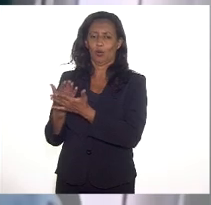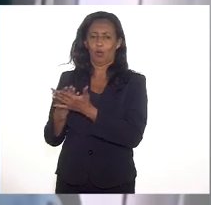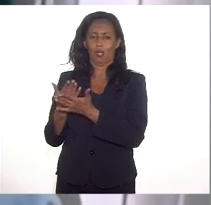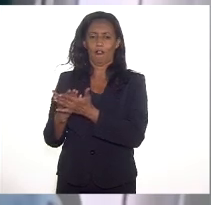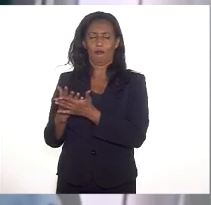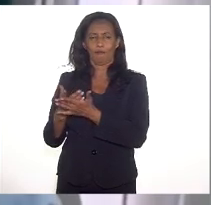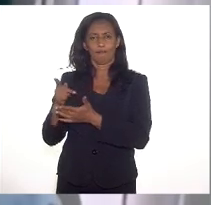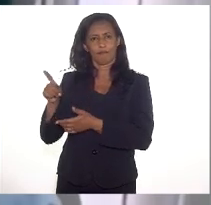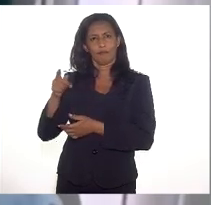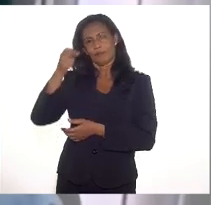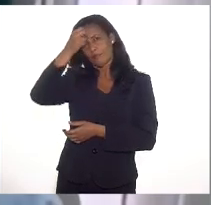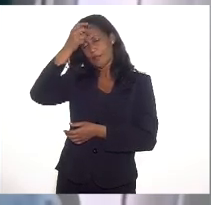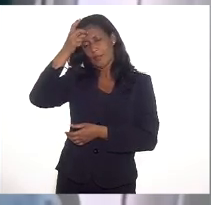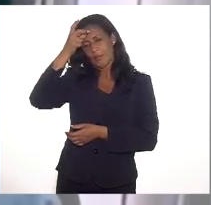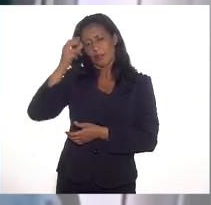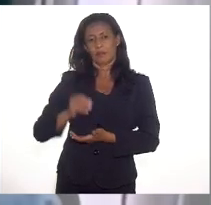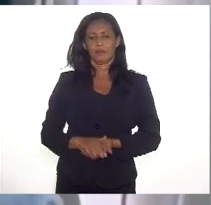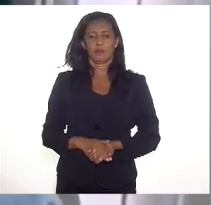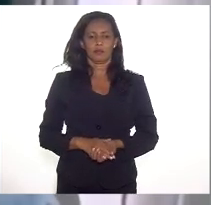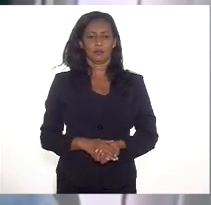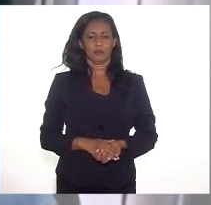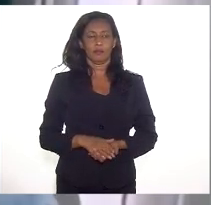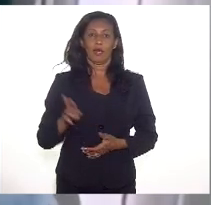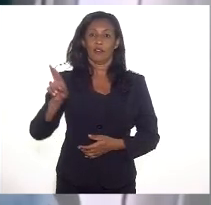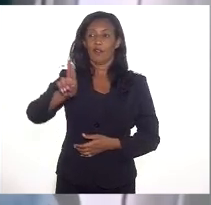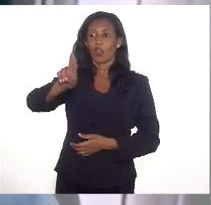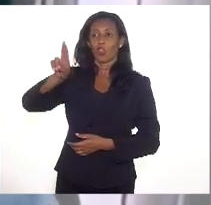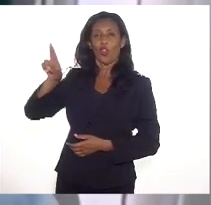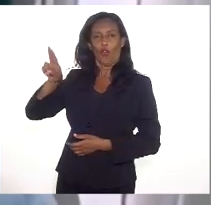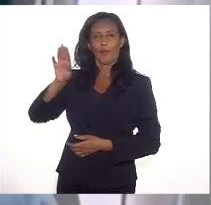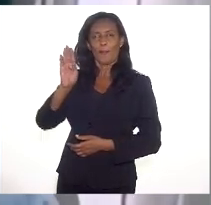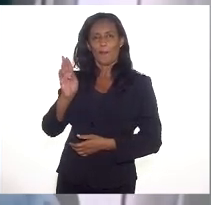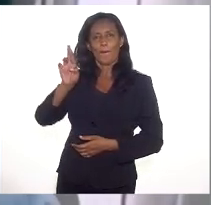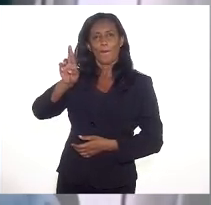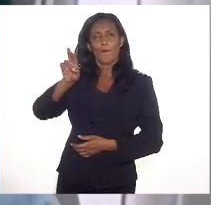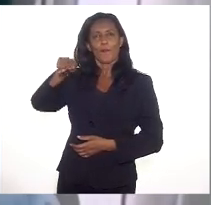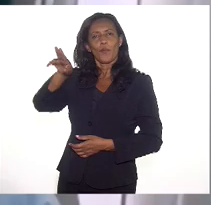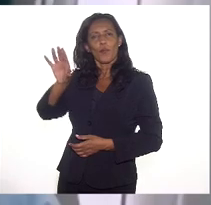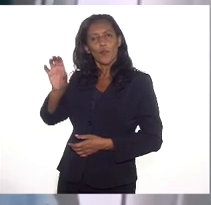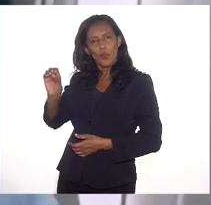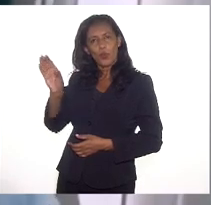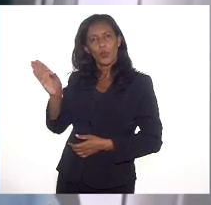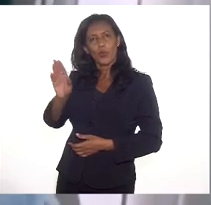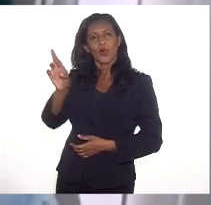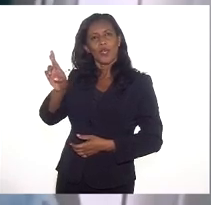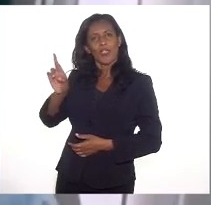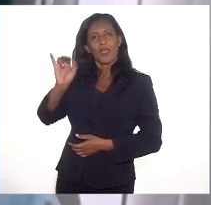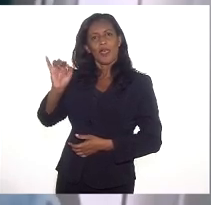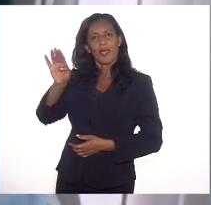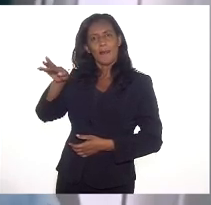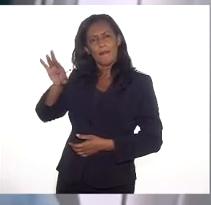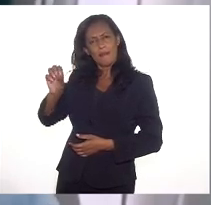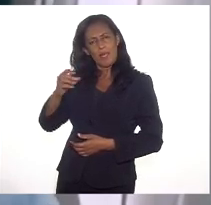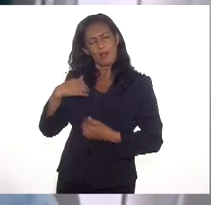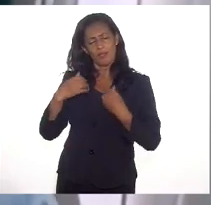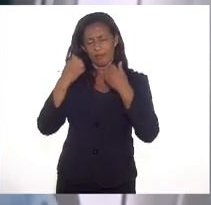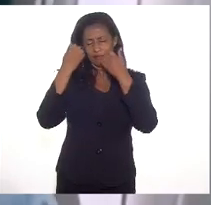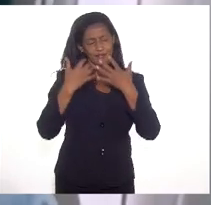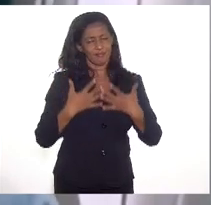decisão do prefeito Axel Grael, levará o nome de Bruno Ribeiro. Portanto, fica aqui o meu